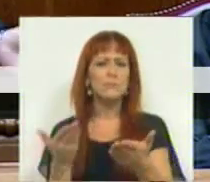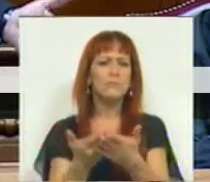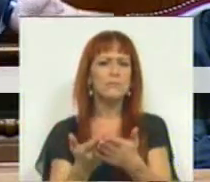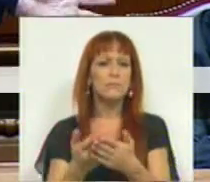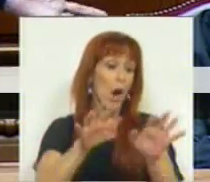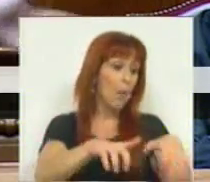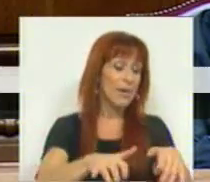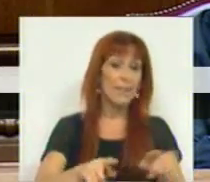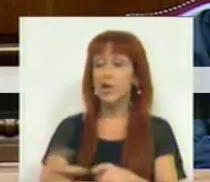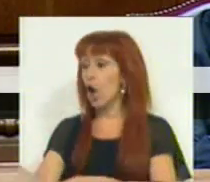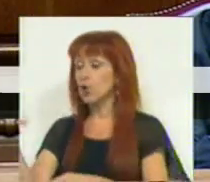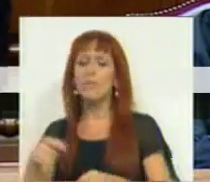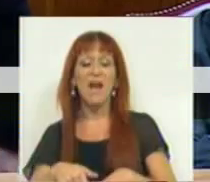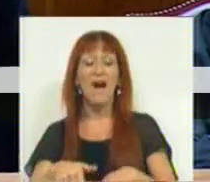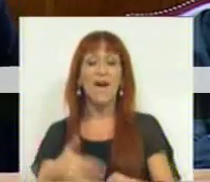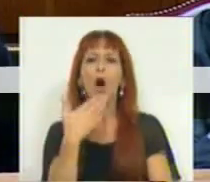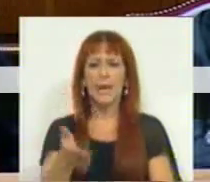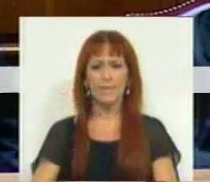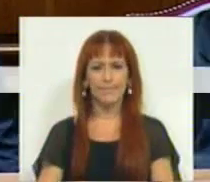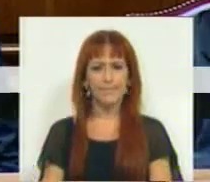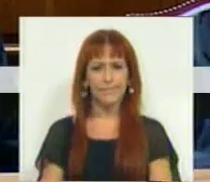apresentado, quer ao Parlamento, quer à Troika, muito oportunamente. Obrigado.